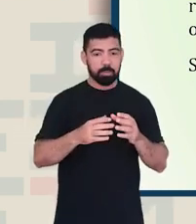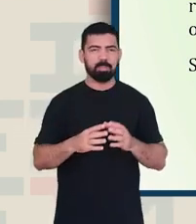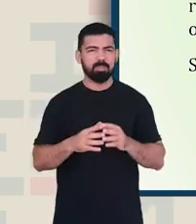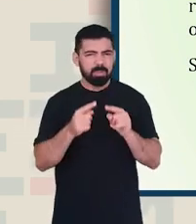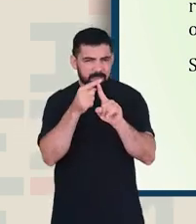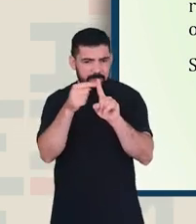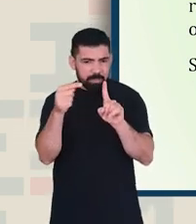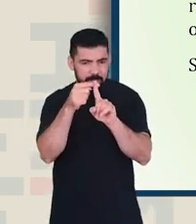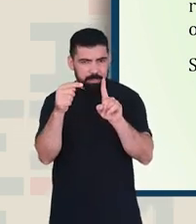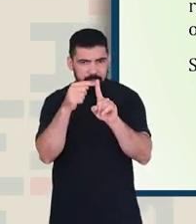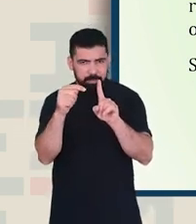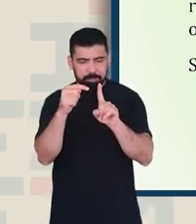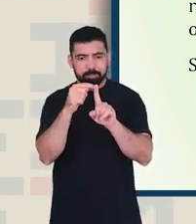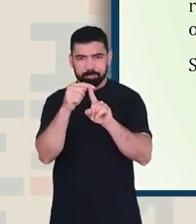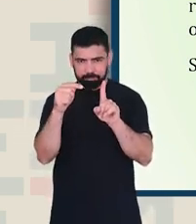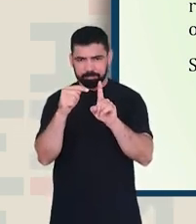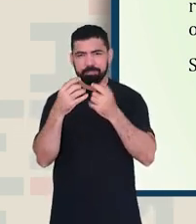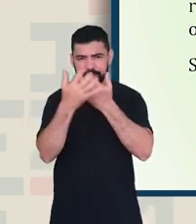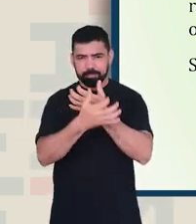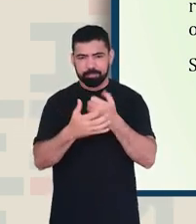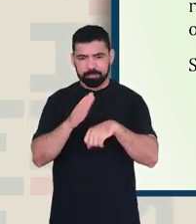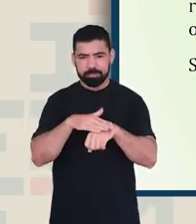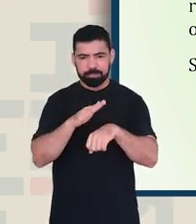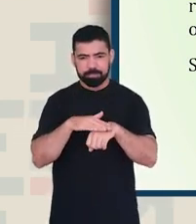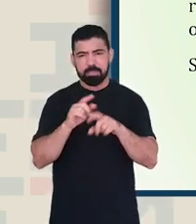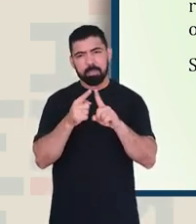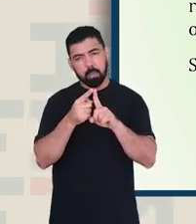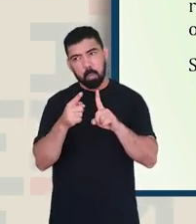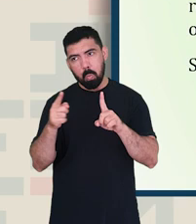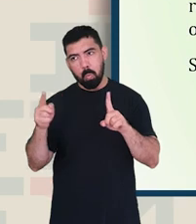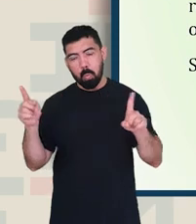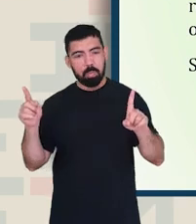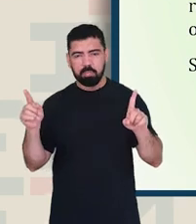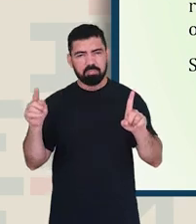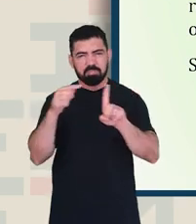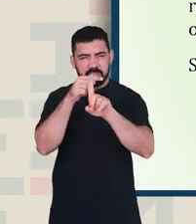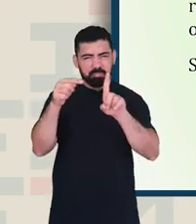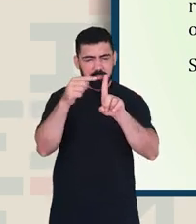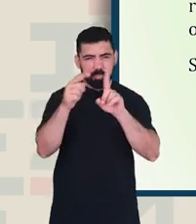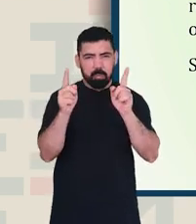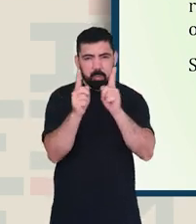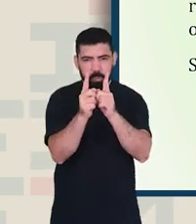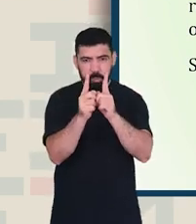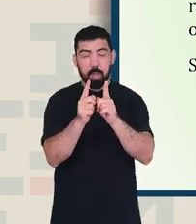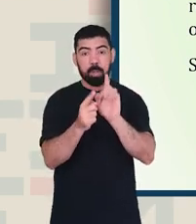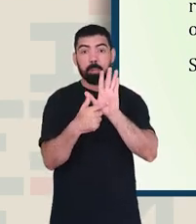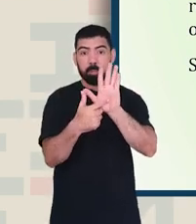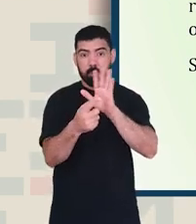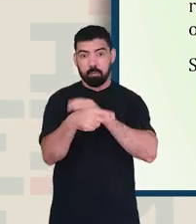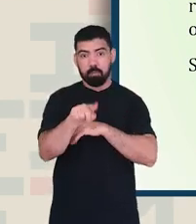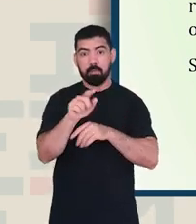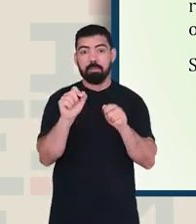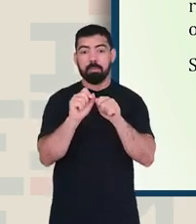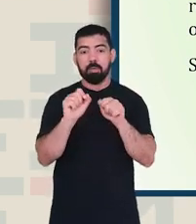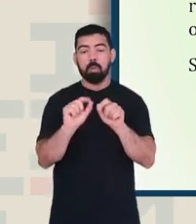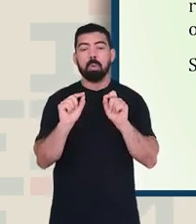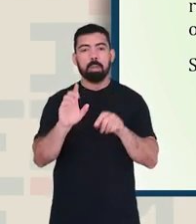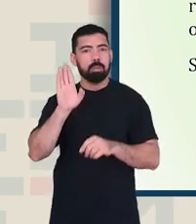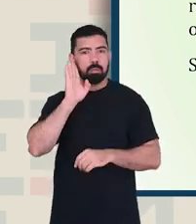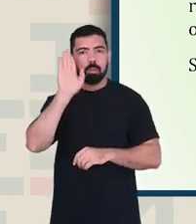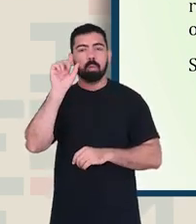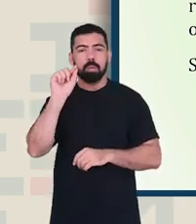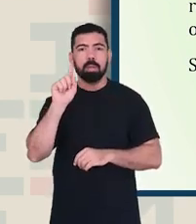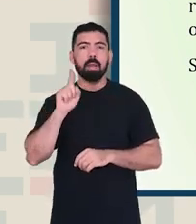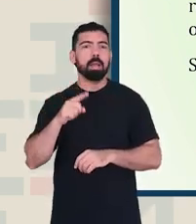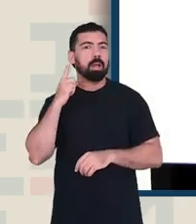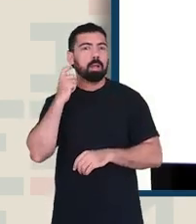um trecho, a peça é bastante longa, mas eu trouxe um trecho bem curtinho, feito quase que exclusivamente